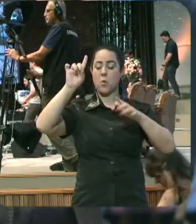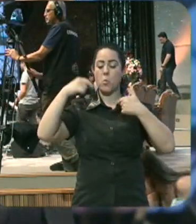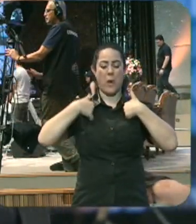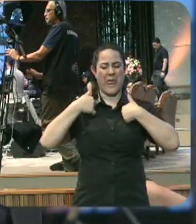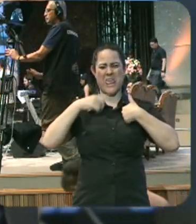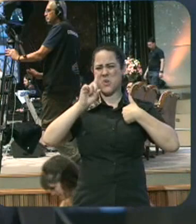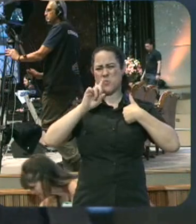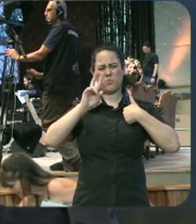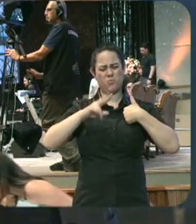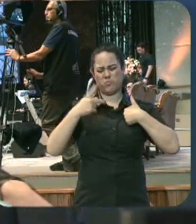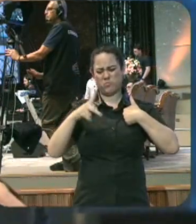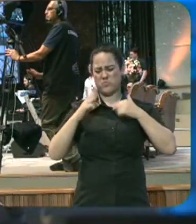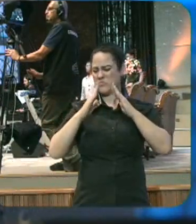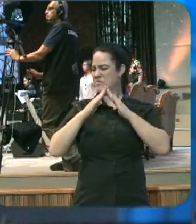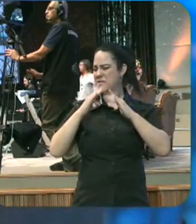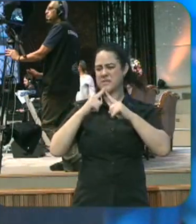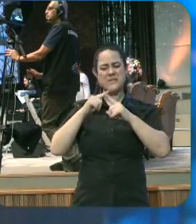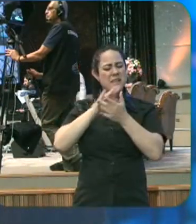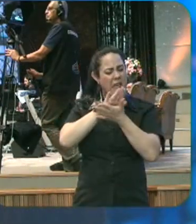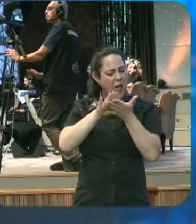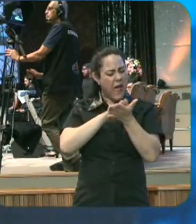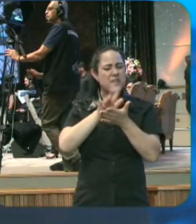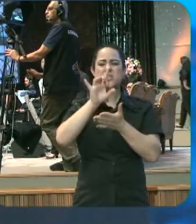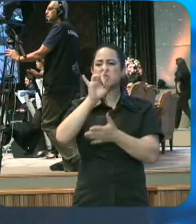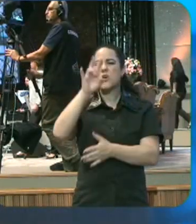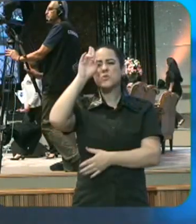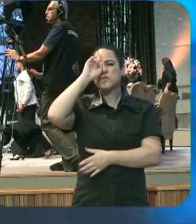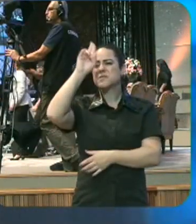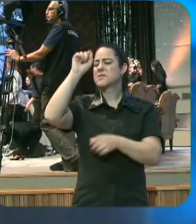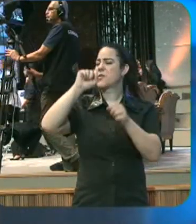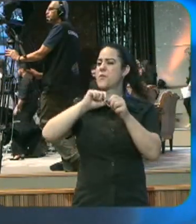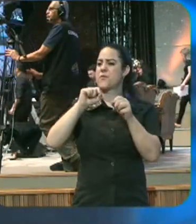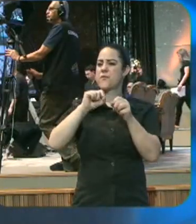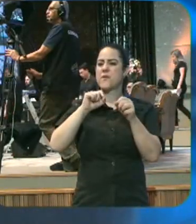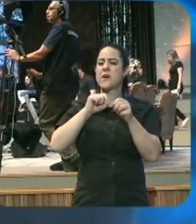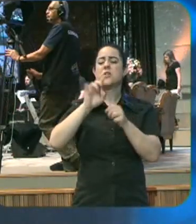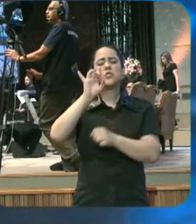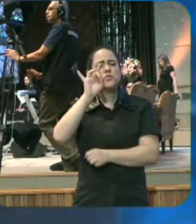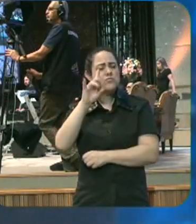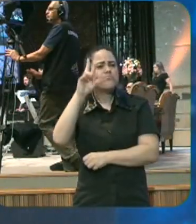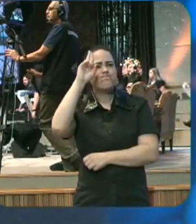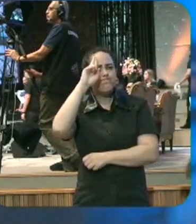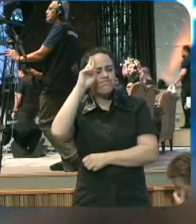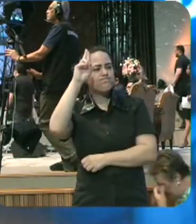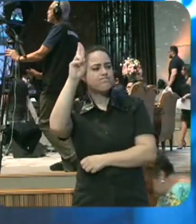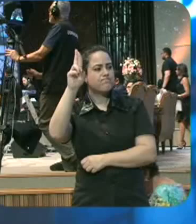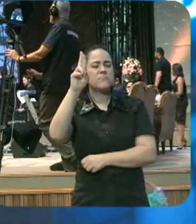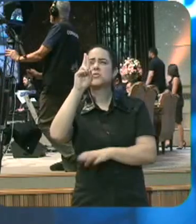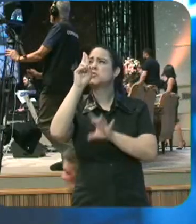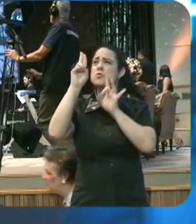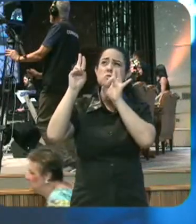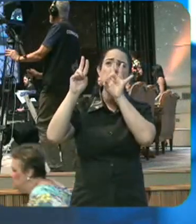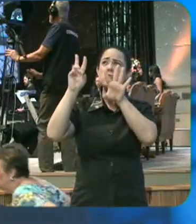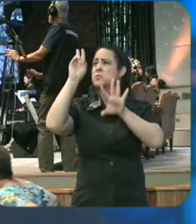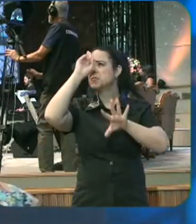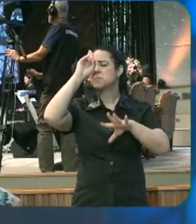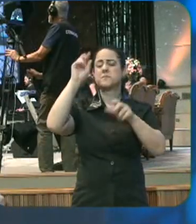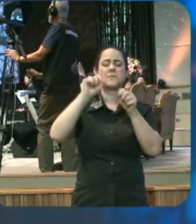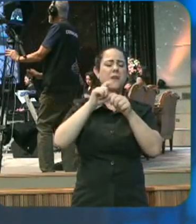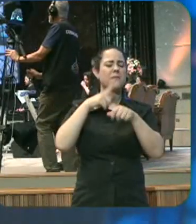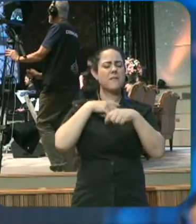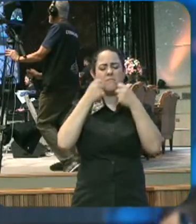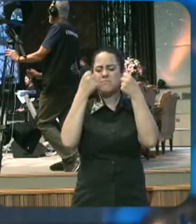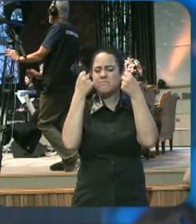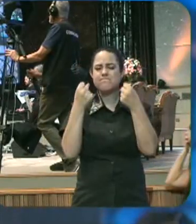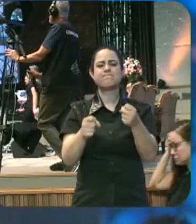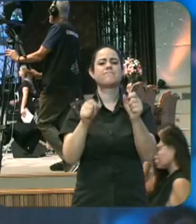não é essa igreja, não é nada, é só o Senhor que faz. É só o Senhor, só Ele tem